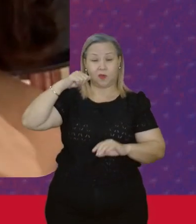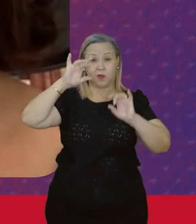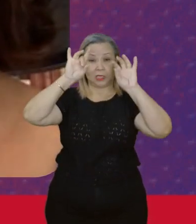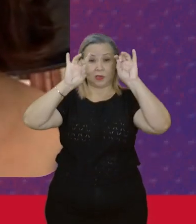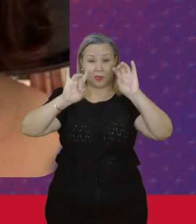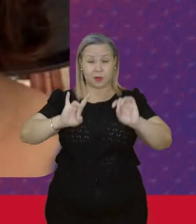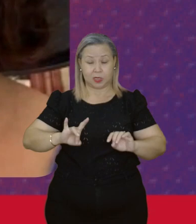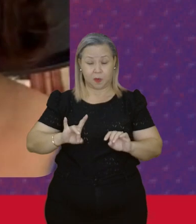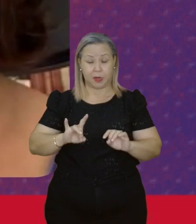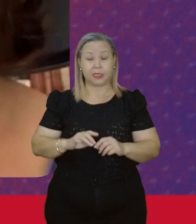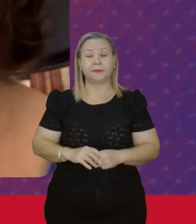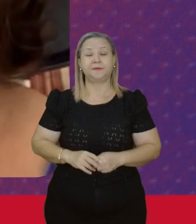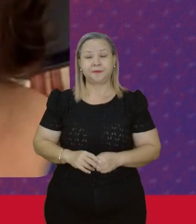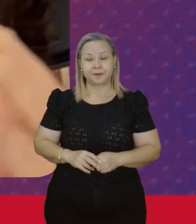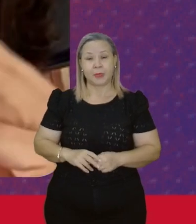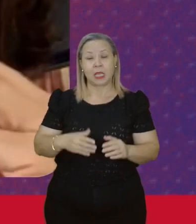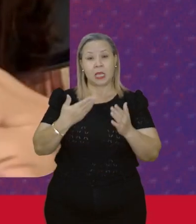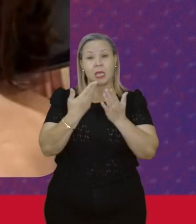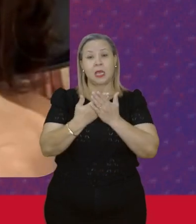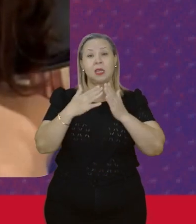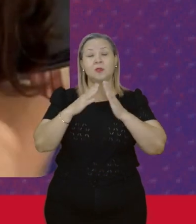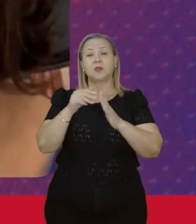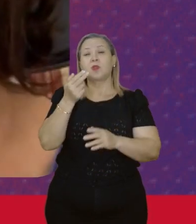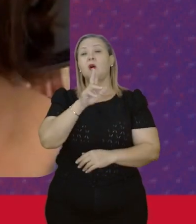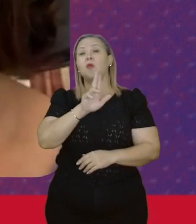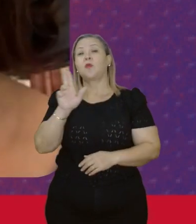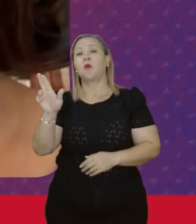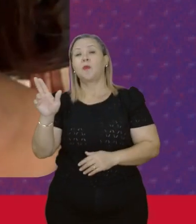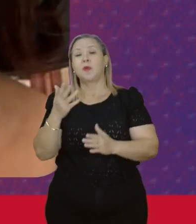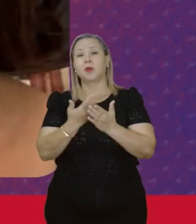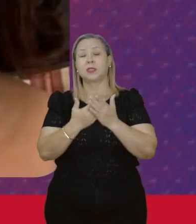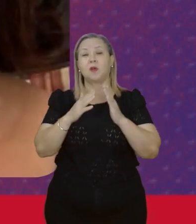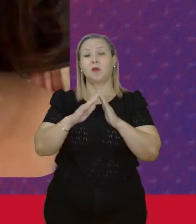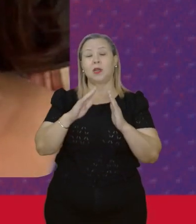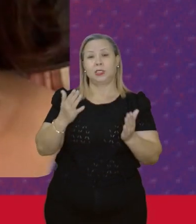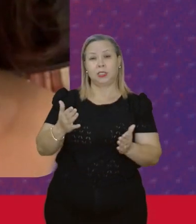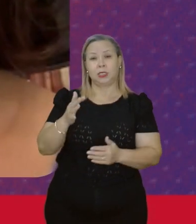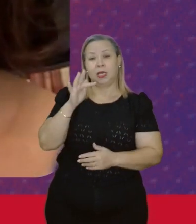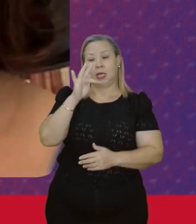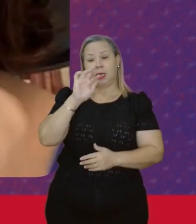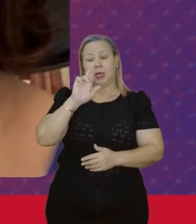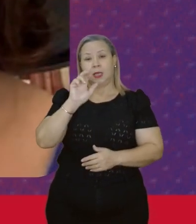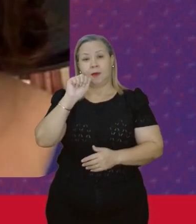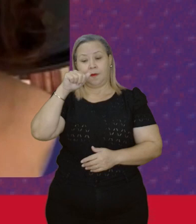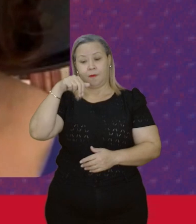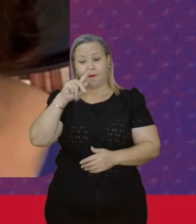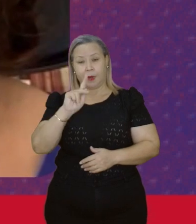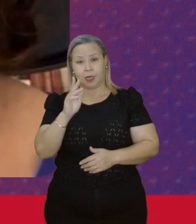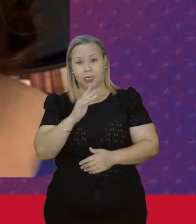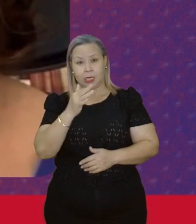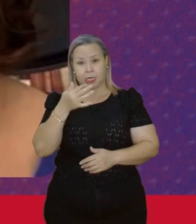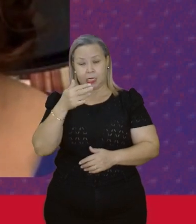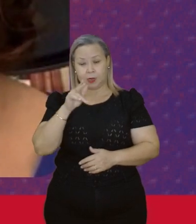esses 2 últimos, de uma escola alemã chamada Escola de Frankfurt. Esses